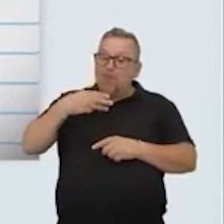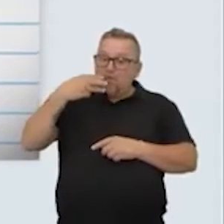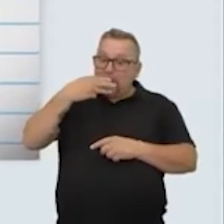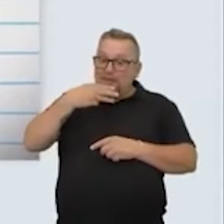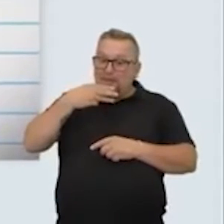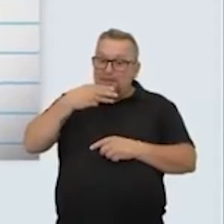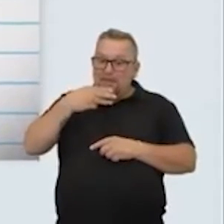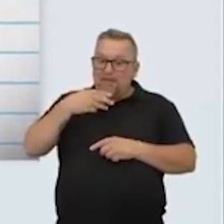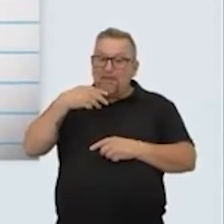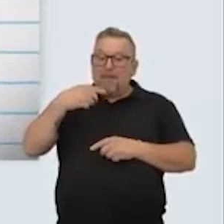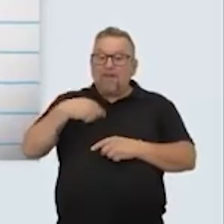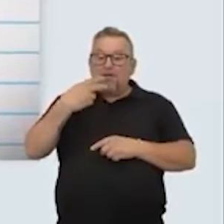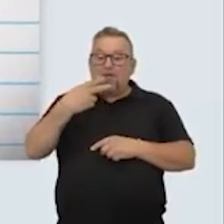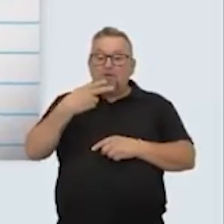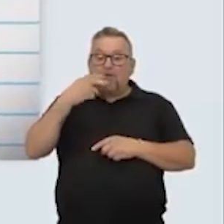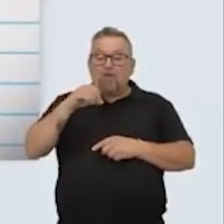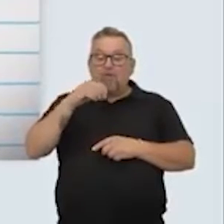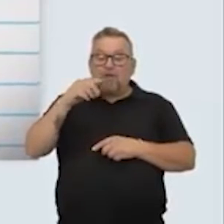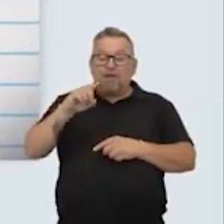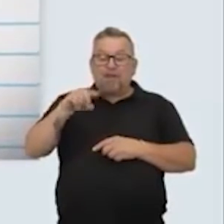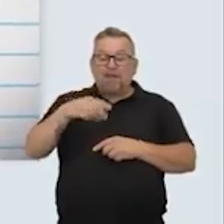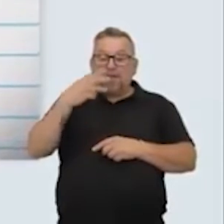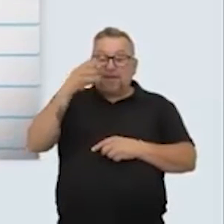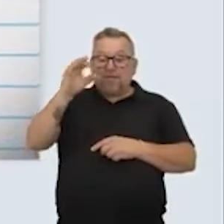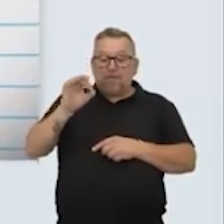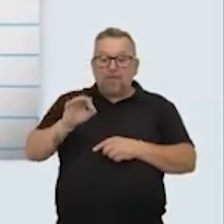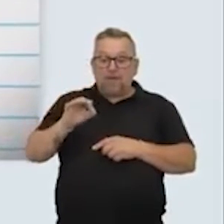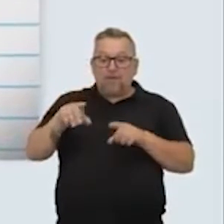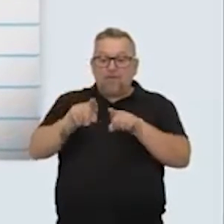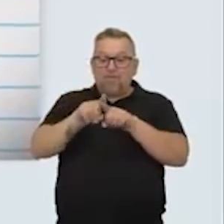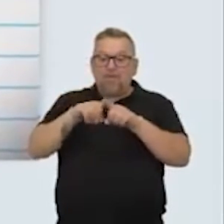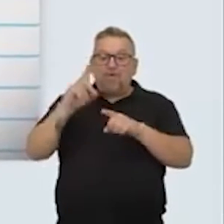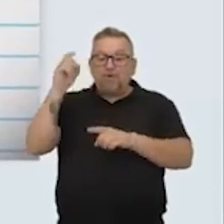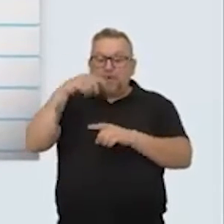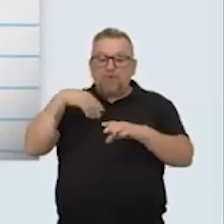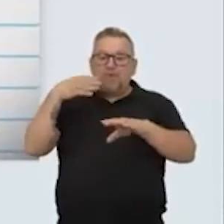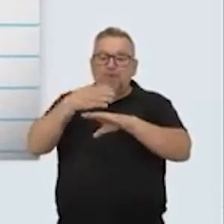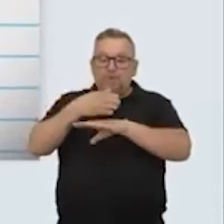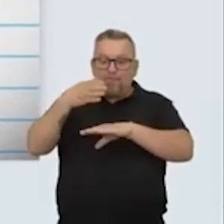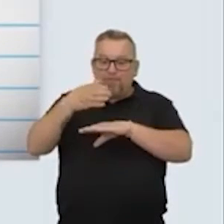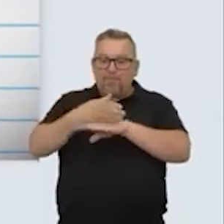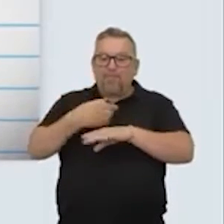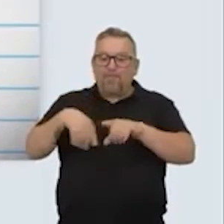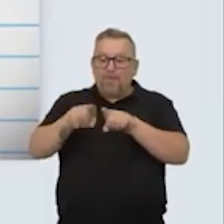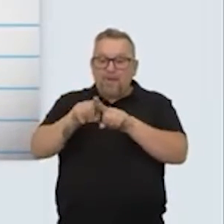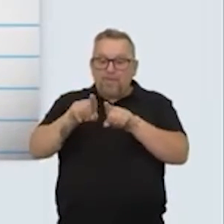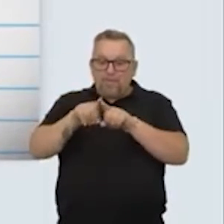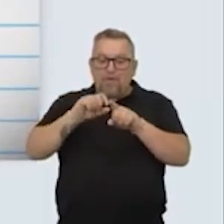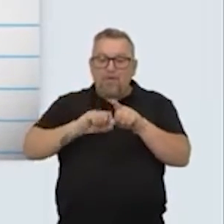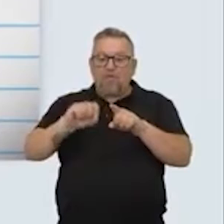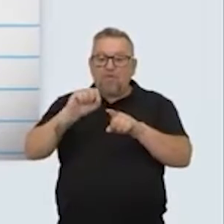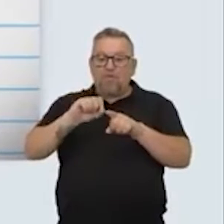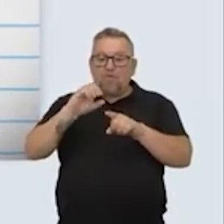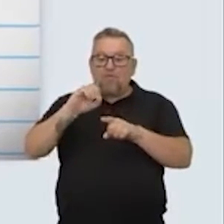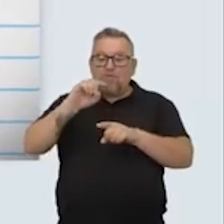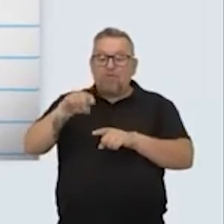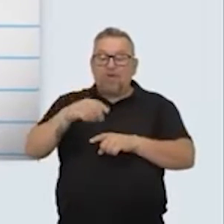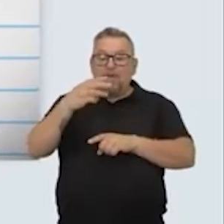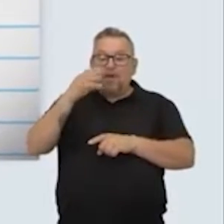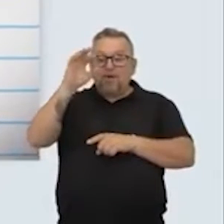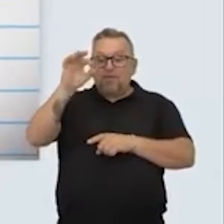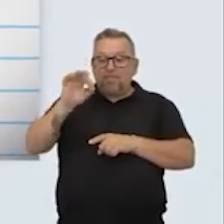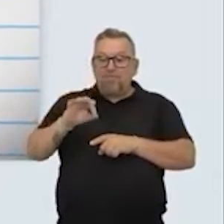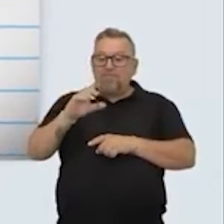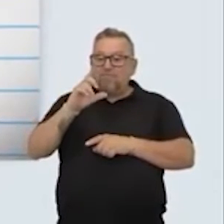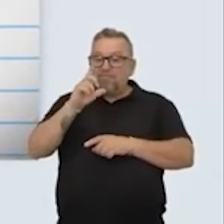e cerca de 2,2% encontram-se em regiões de difícil acesso como geleiras, deixando apenas 0,3%